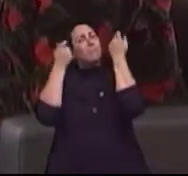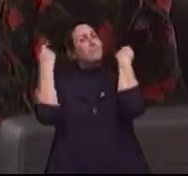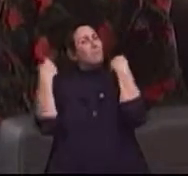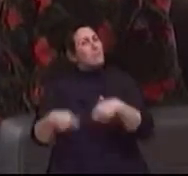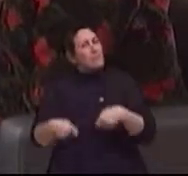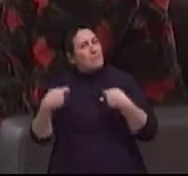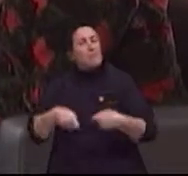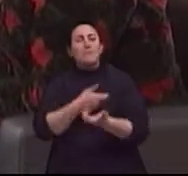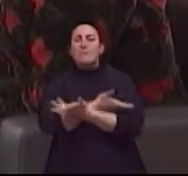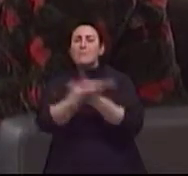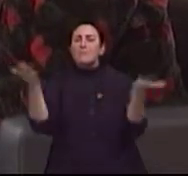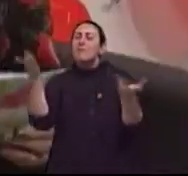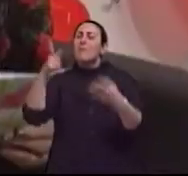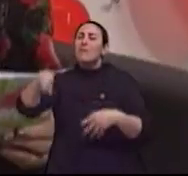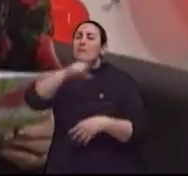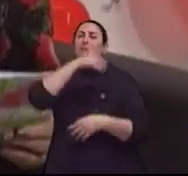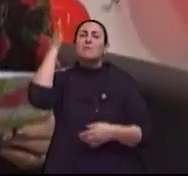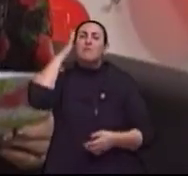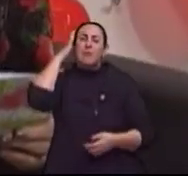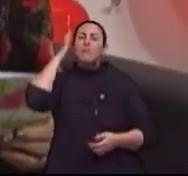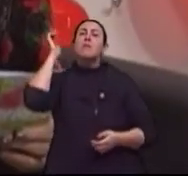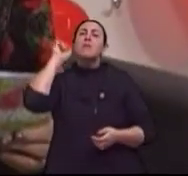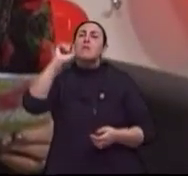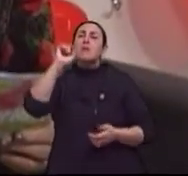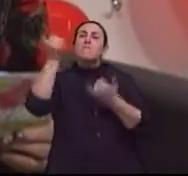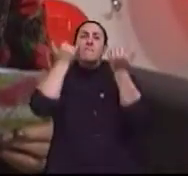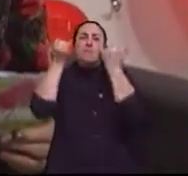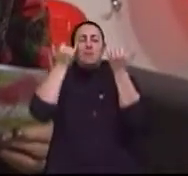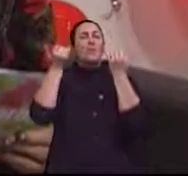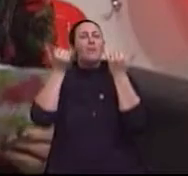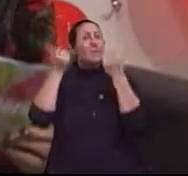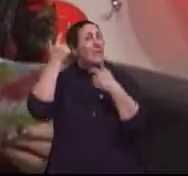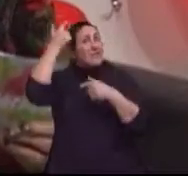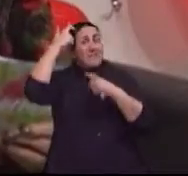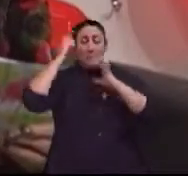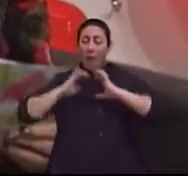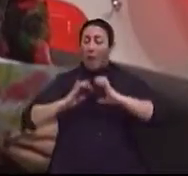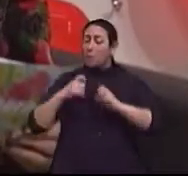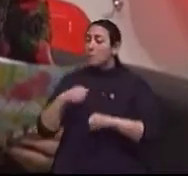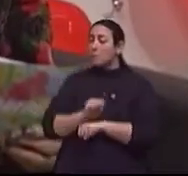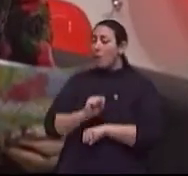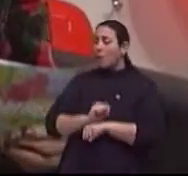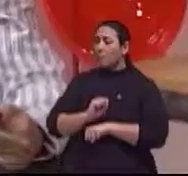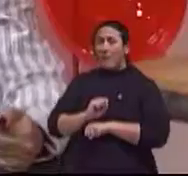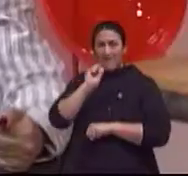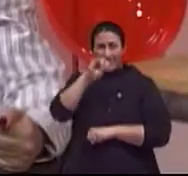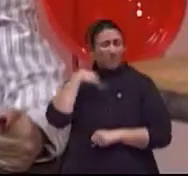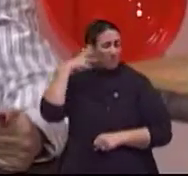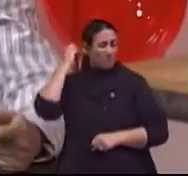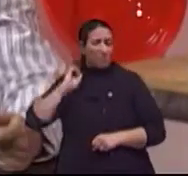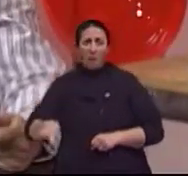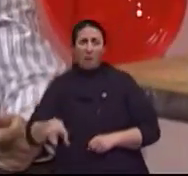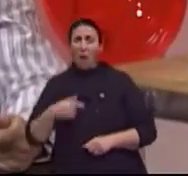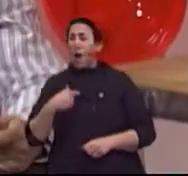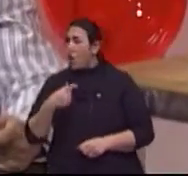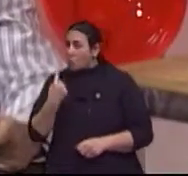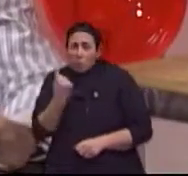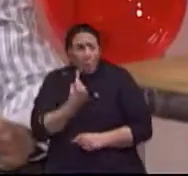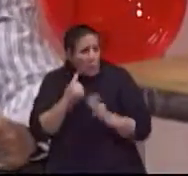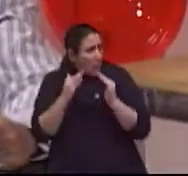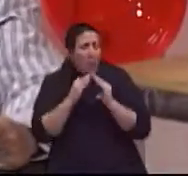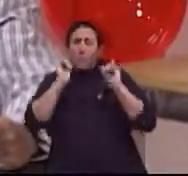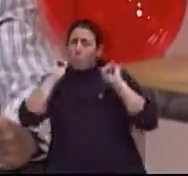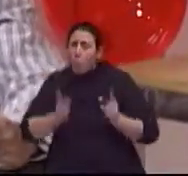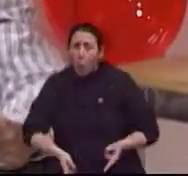ali parado, só esperando informações. Né? Tem que fazer ele trabalhar. Isso mesmo é bom sozinho em casa. Sozinho,